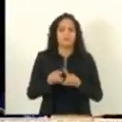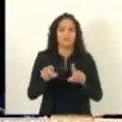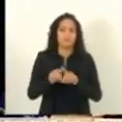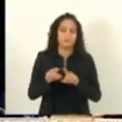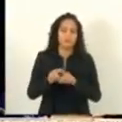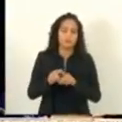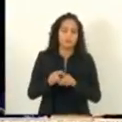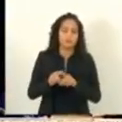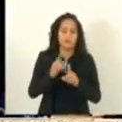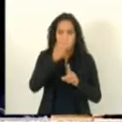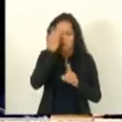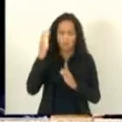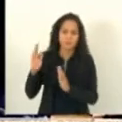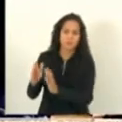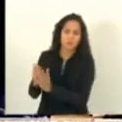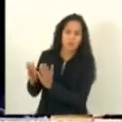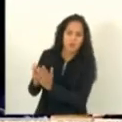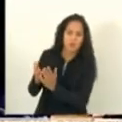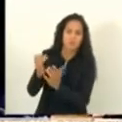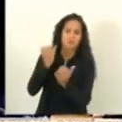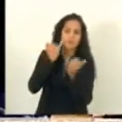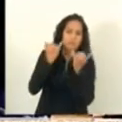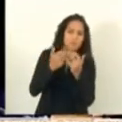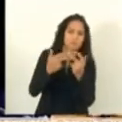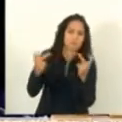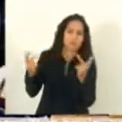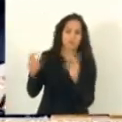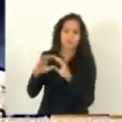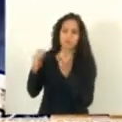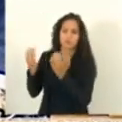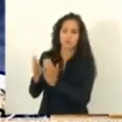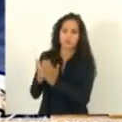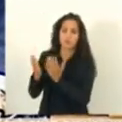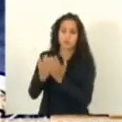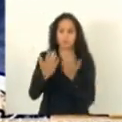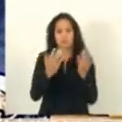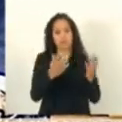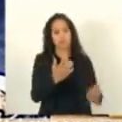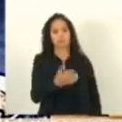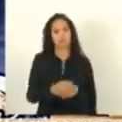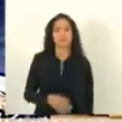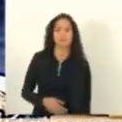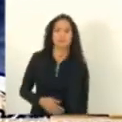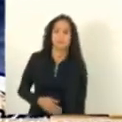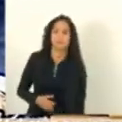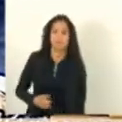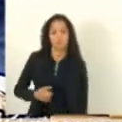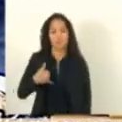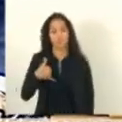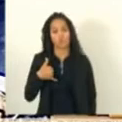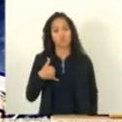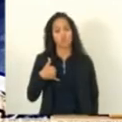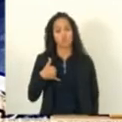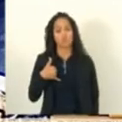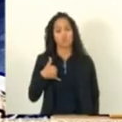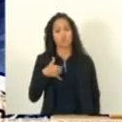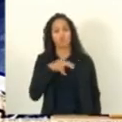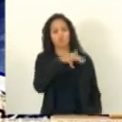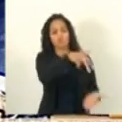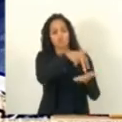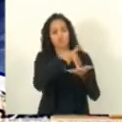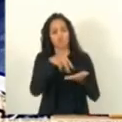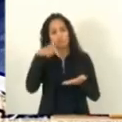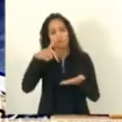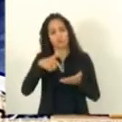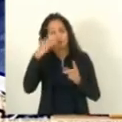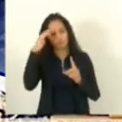até as pontas mais carentes de informação nas comunidades mais carentes. Parabéns e é uma honra minha poder te homenagear junto com meus